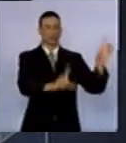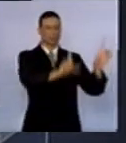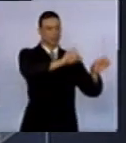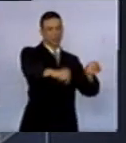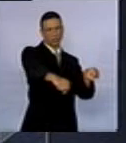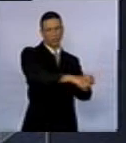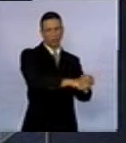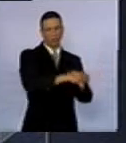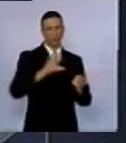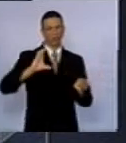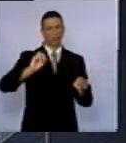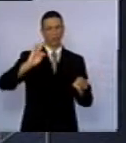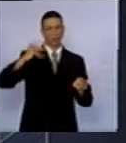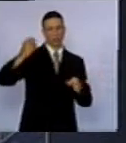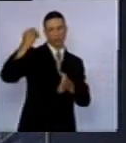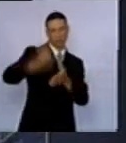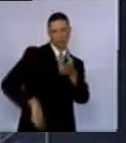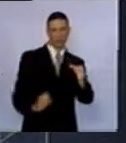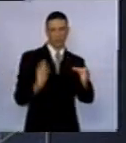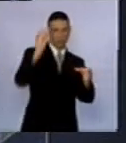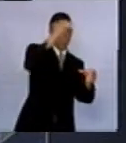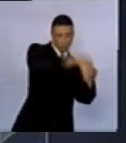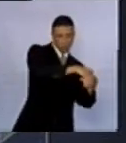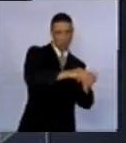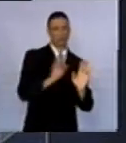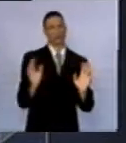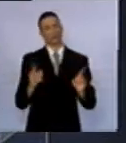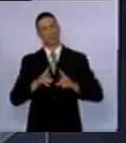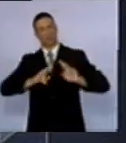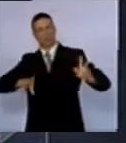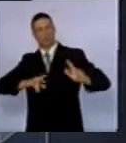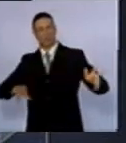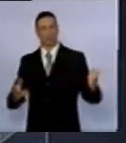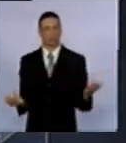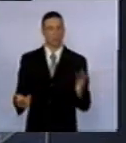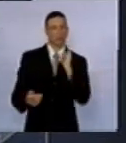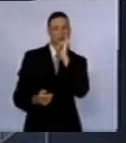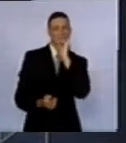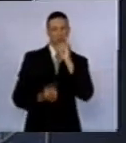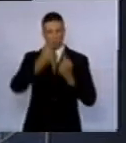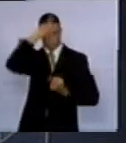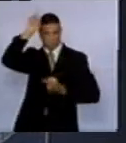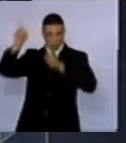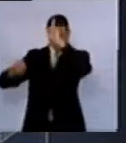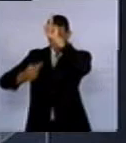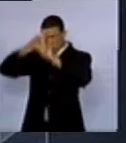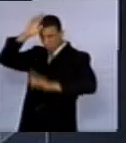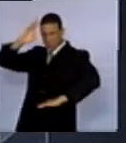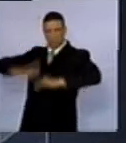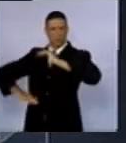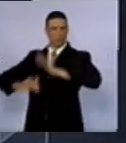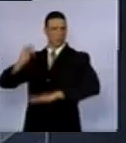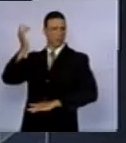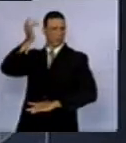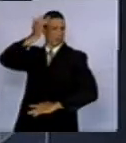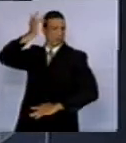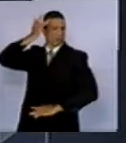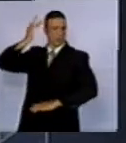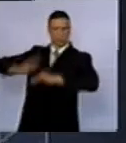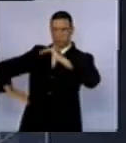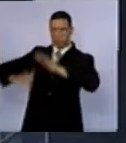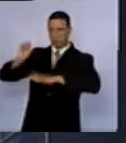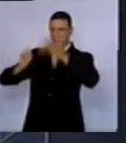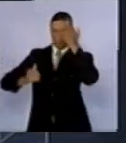das cotas ou qualquer coisa do gênero, ao contrário, a criatividade, o talento brasileiro são